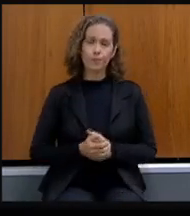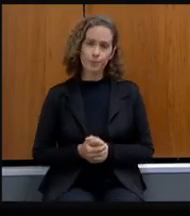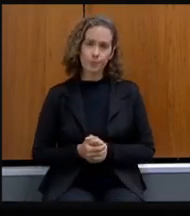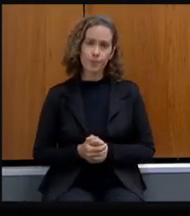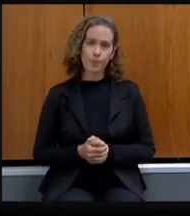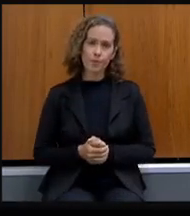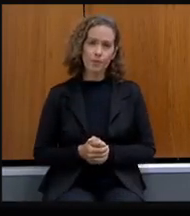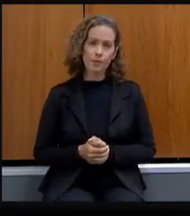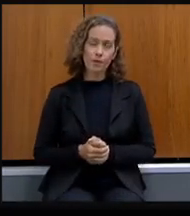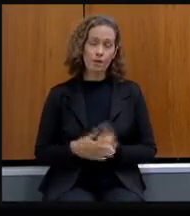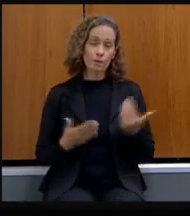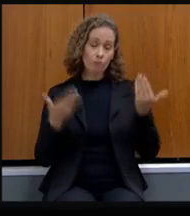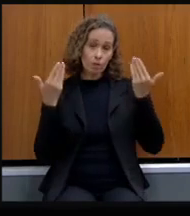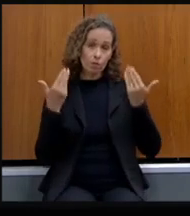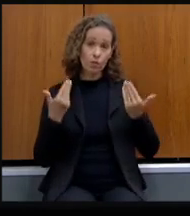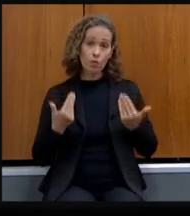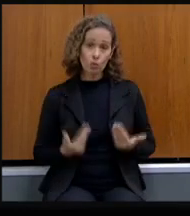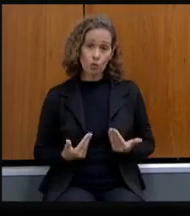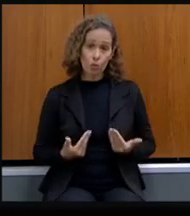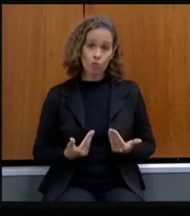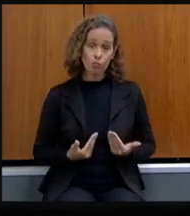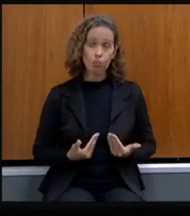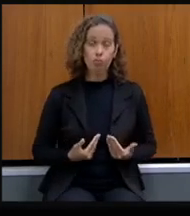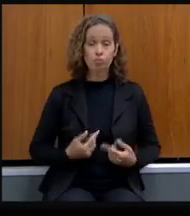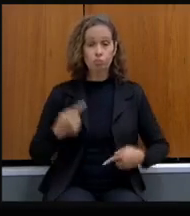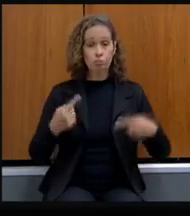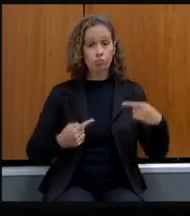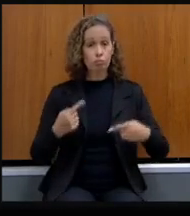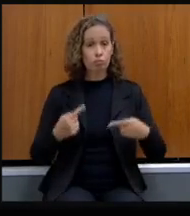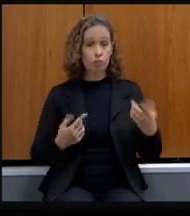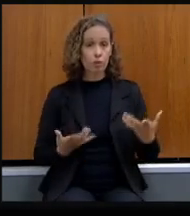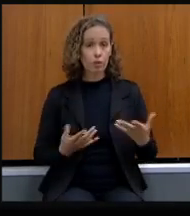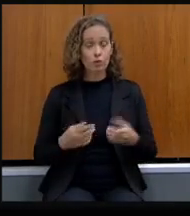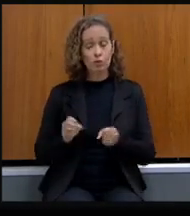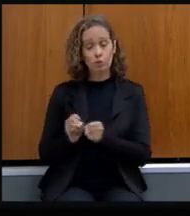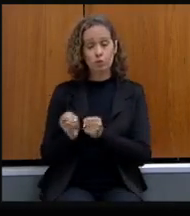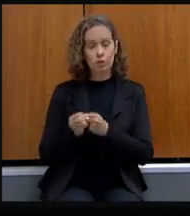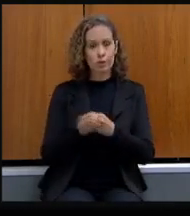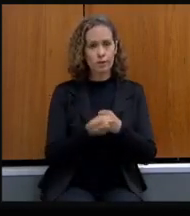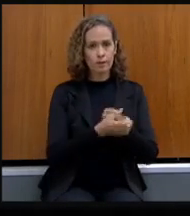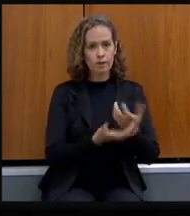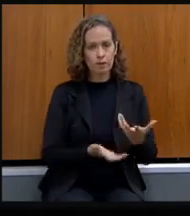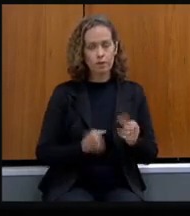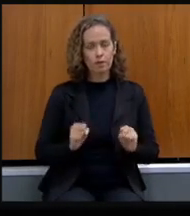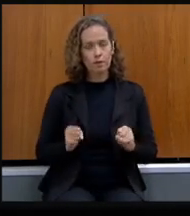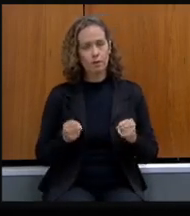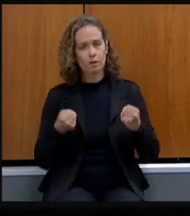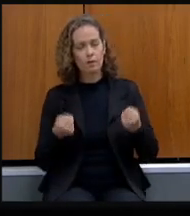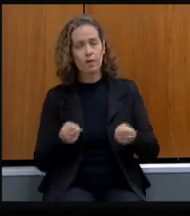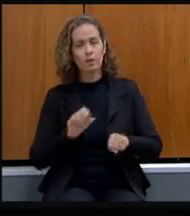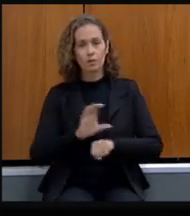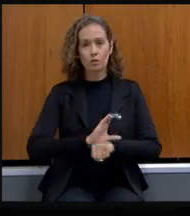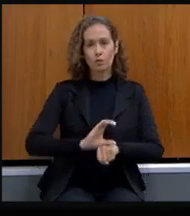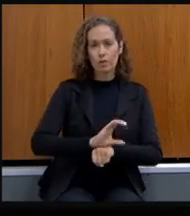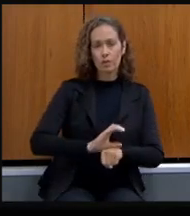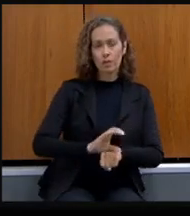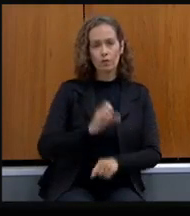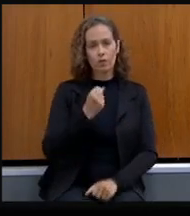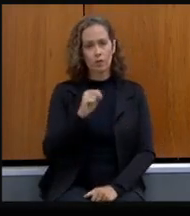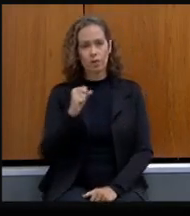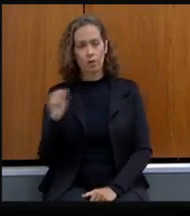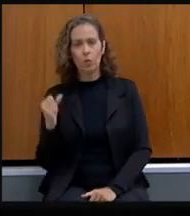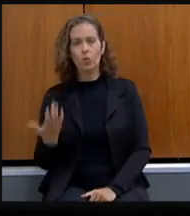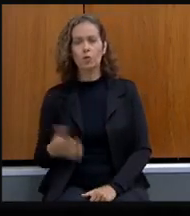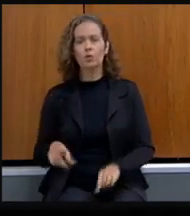burro um agente político municipalismo é um defendendo a Constituição de 88 defendo a